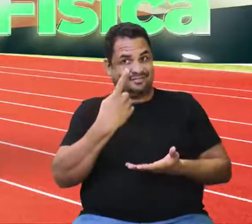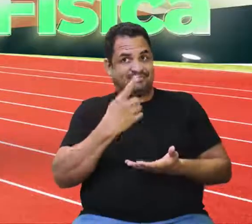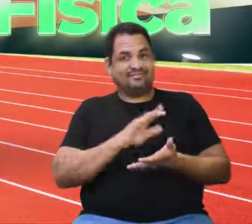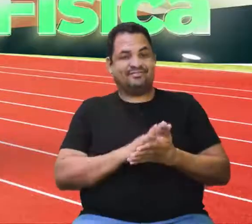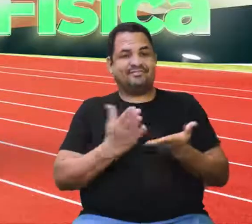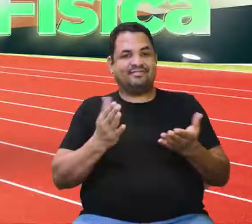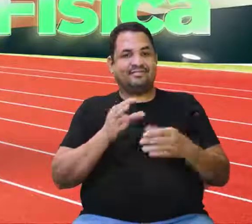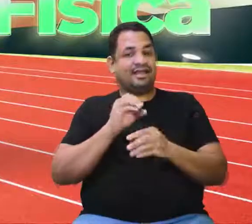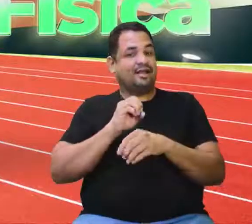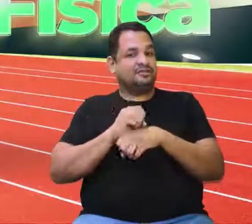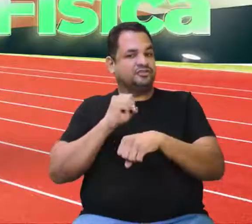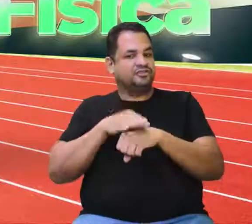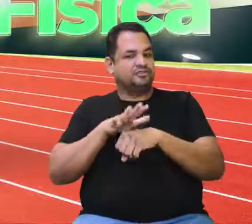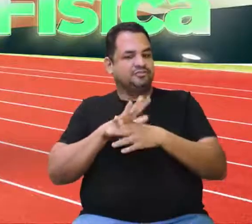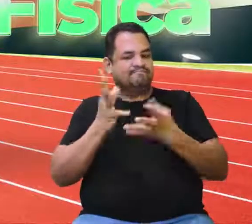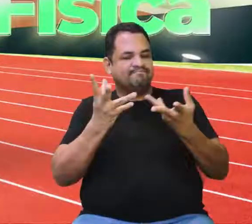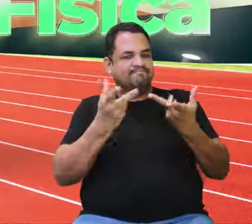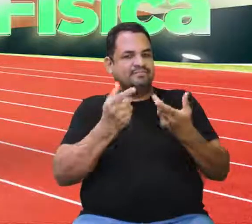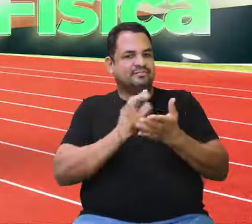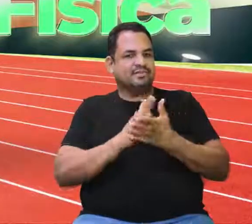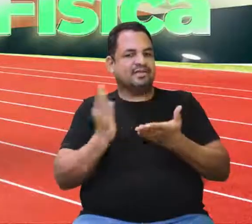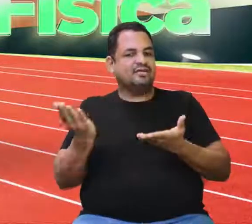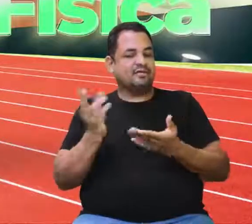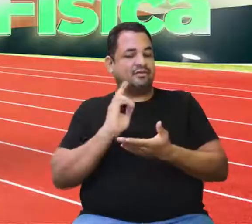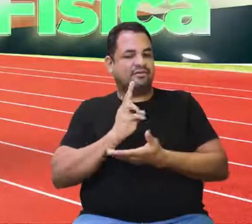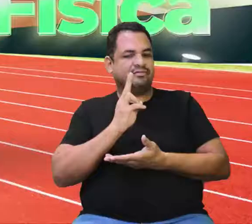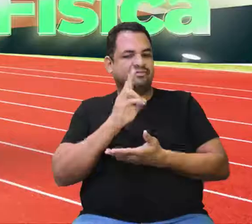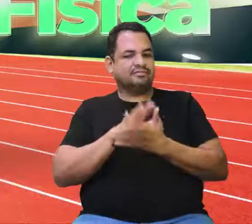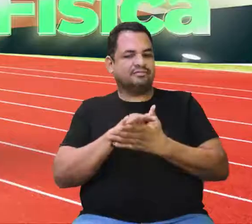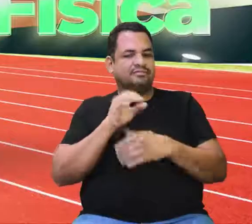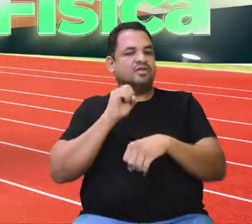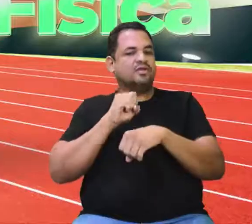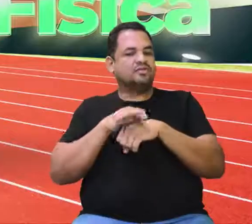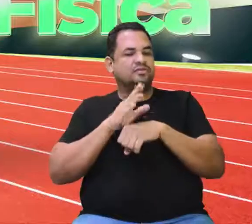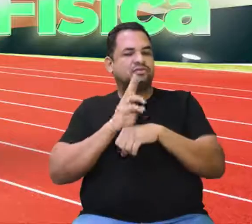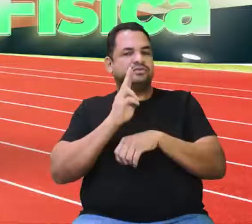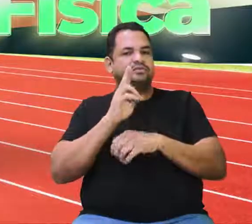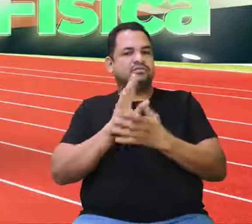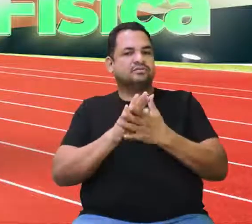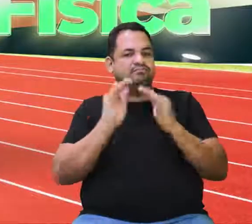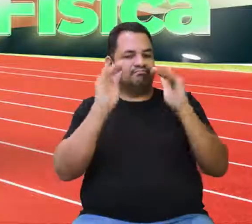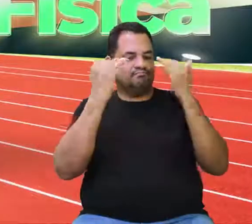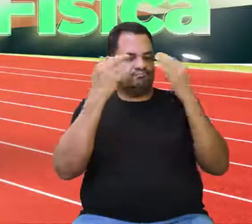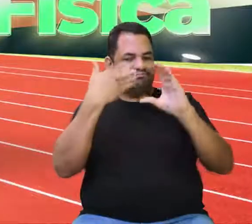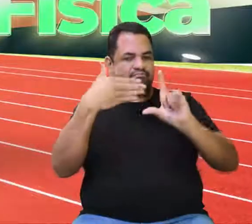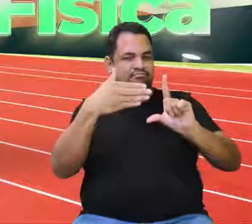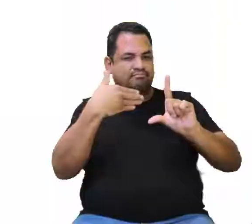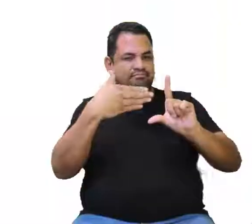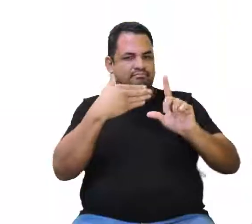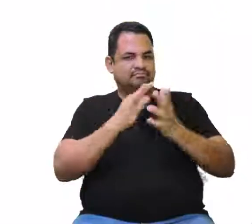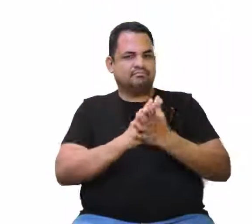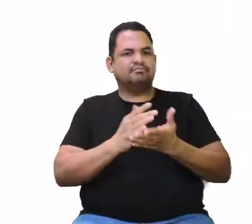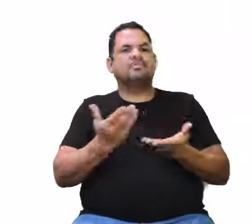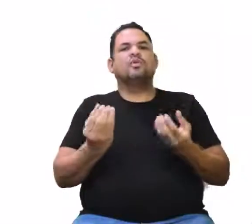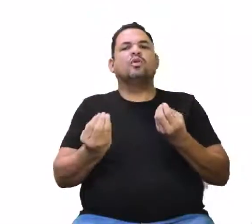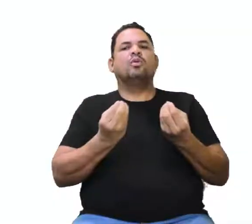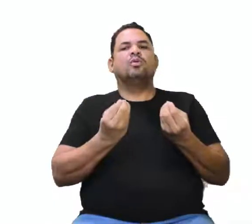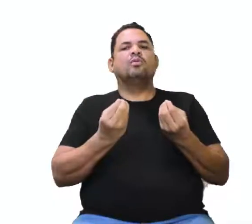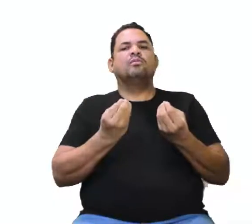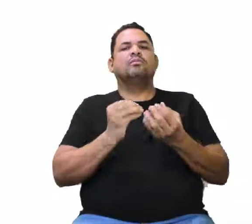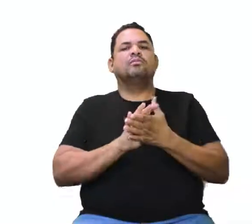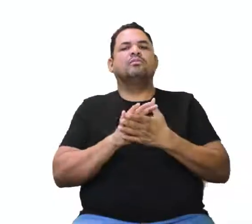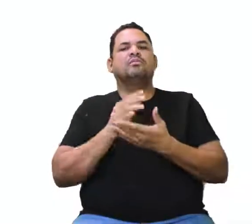viu aí? Dicas maravilhosas e nós já vamos continuar com dicas aqui. De olho no nosso slide nós temos aí, então, como que a gente